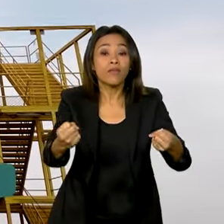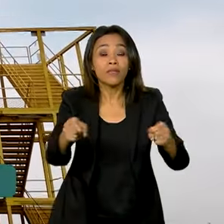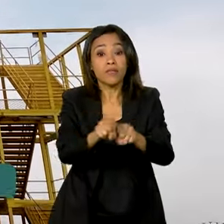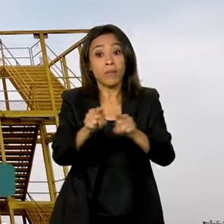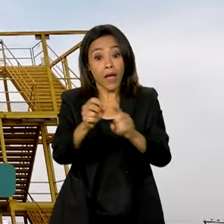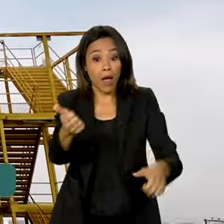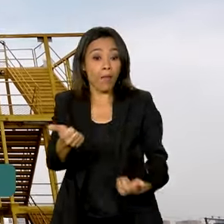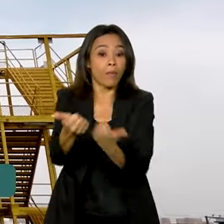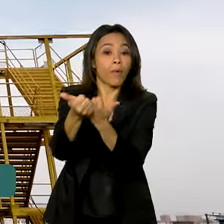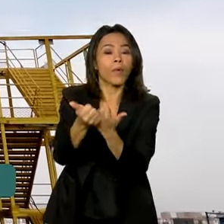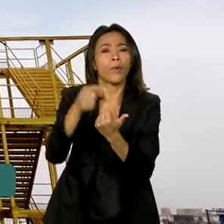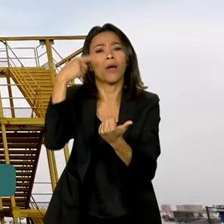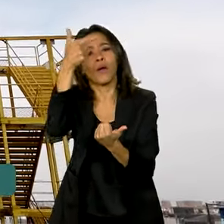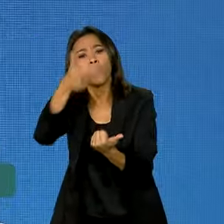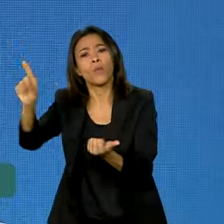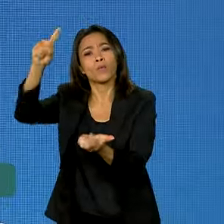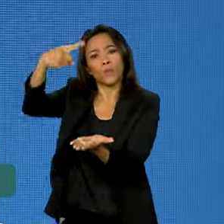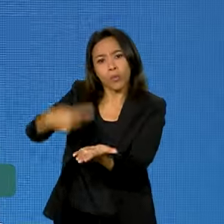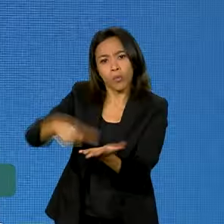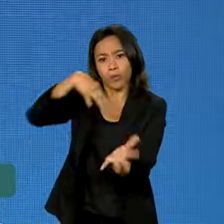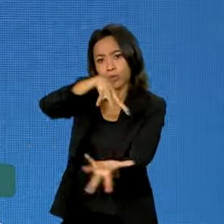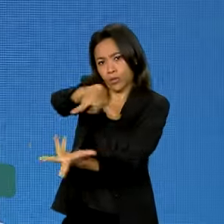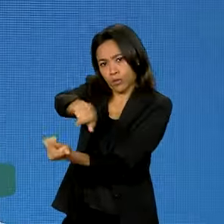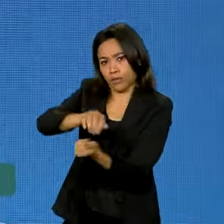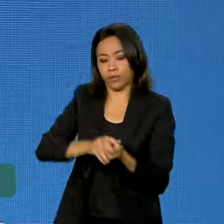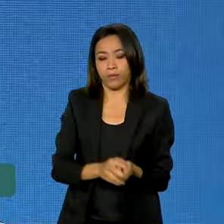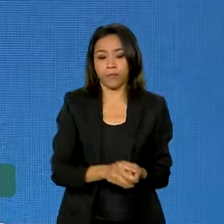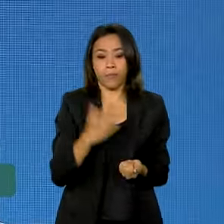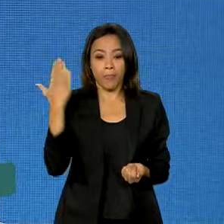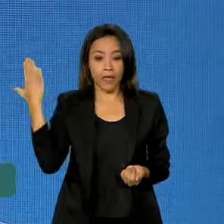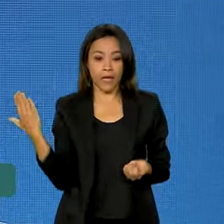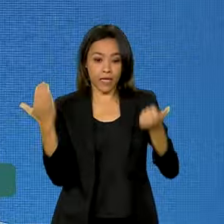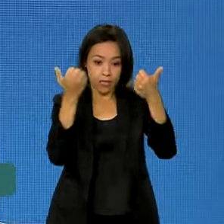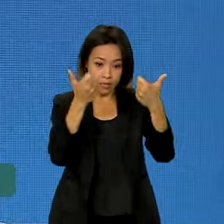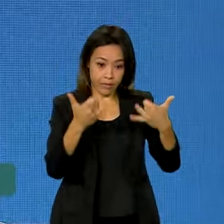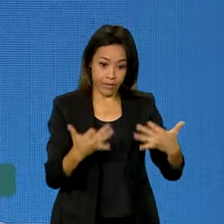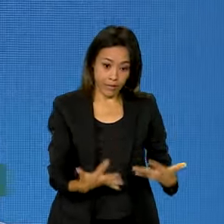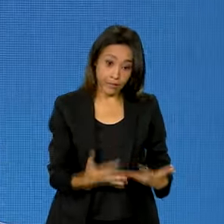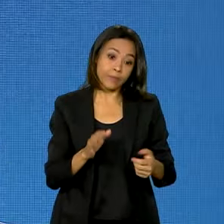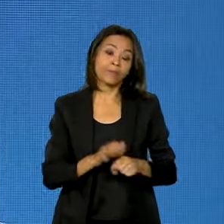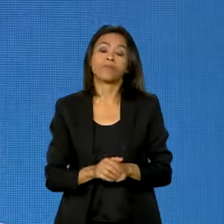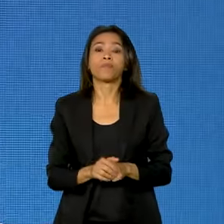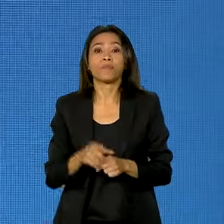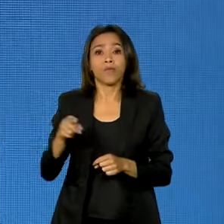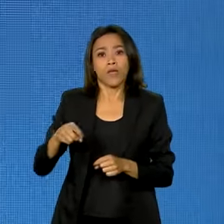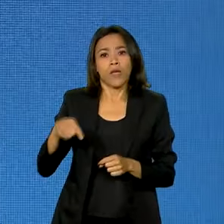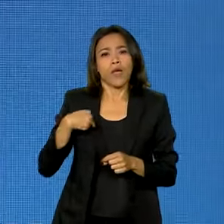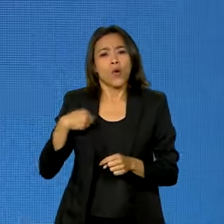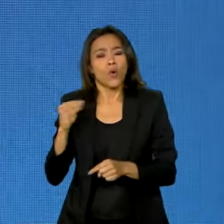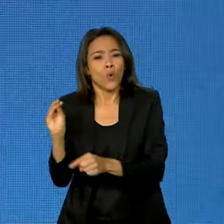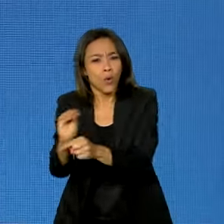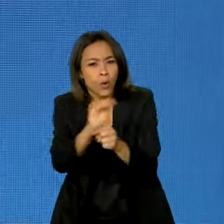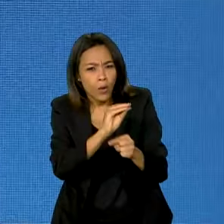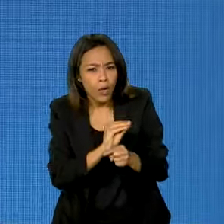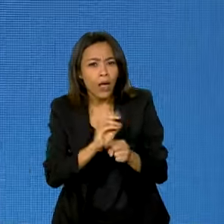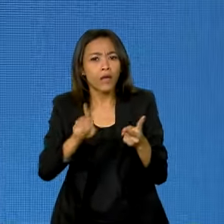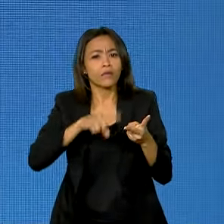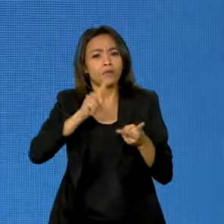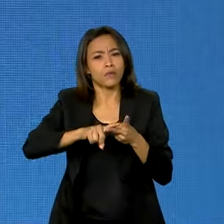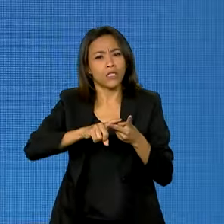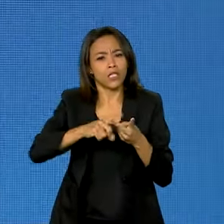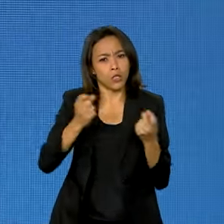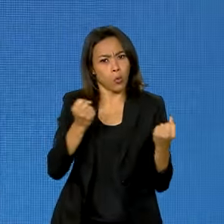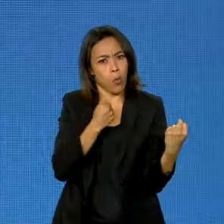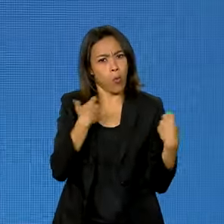a compromissos globais. A opulência das riquezas naturais e o desmedido potencial econômico